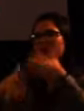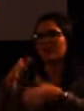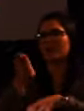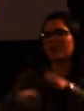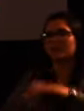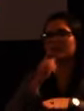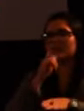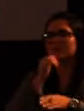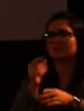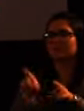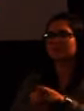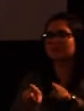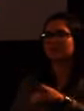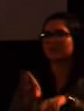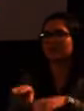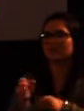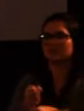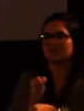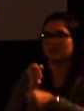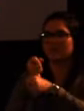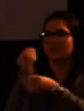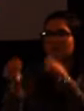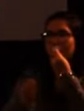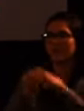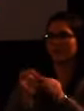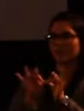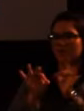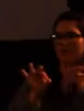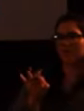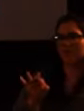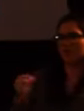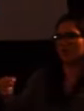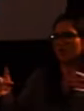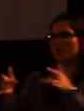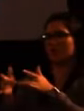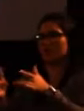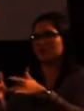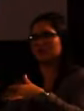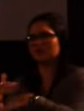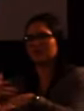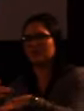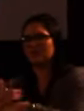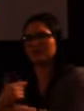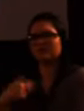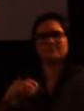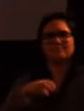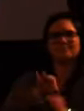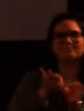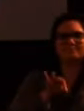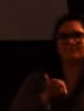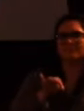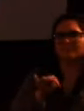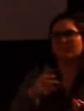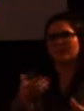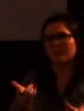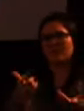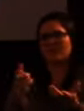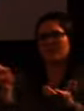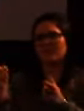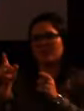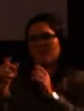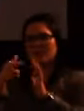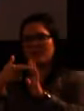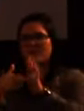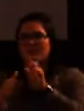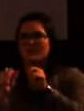esse empreendimento também não se comunica tanto com a cidade, tá? Tanto com a escala do pedestre. Então, esse conjunto de regras hoje no parcelamento, ele